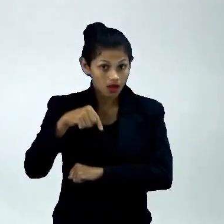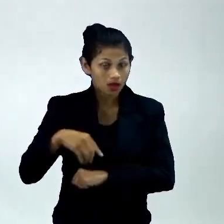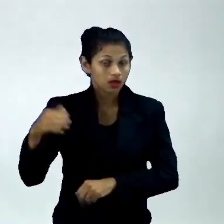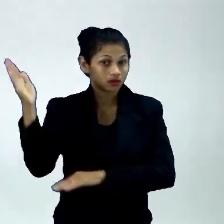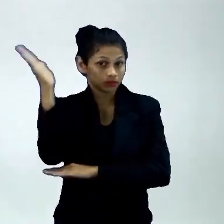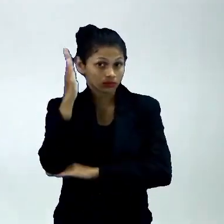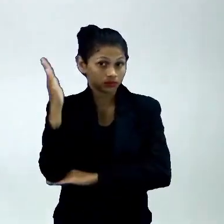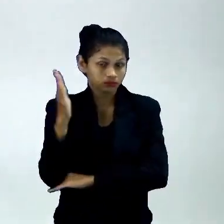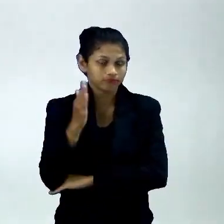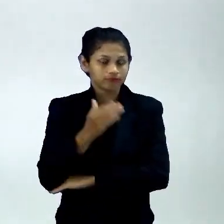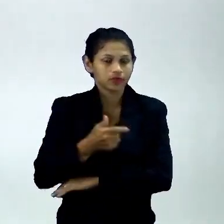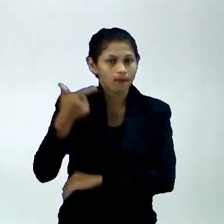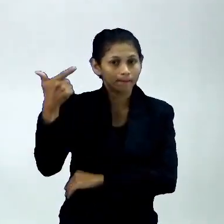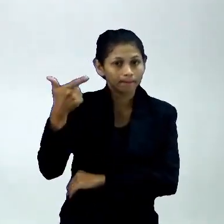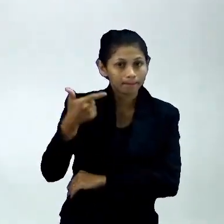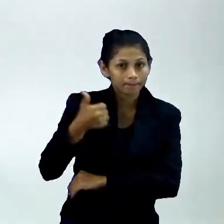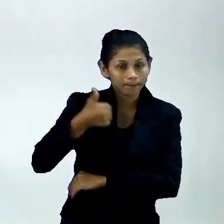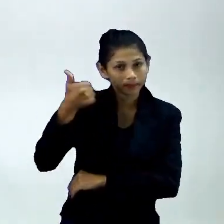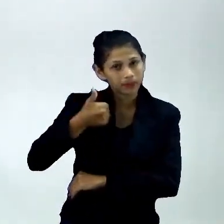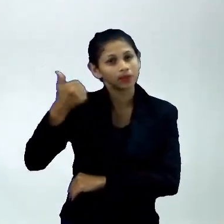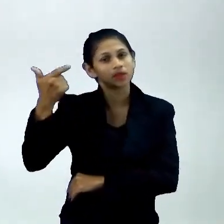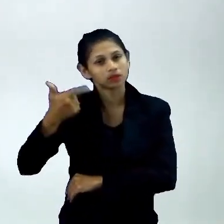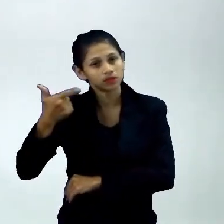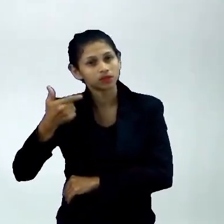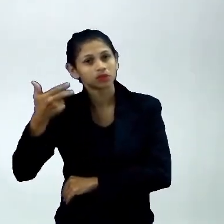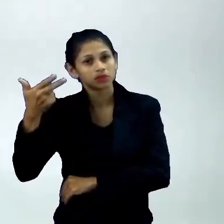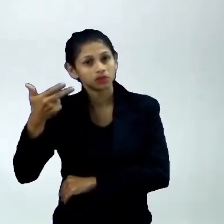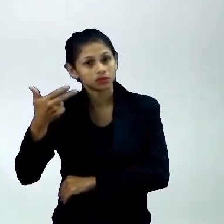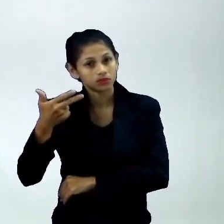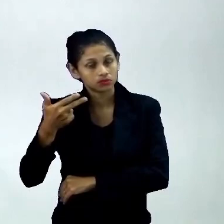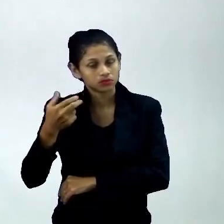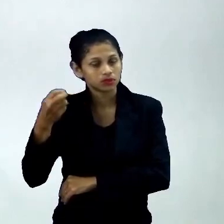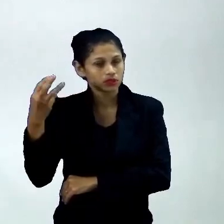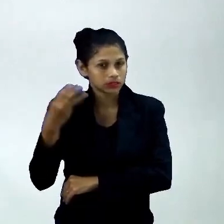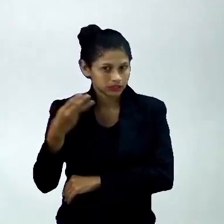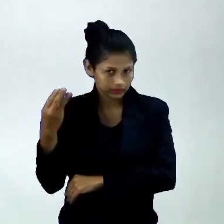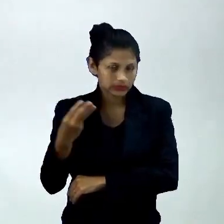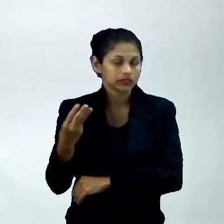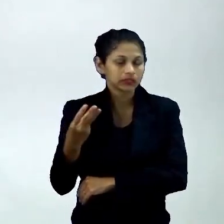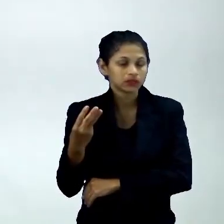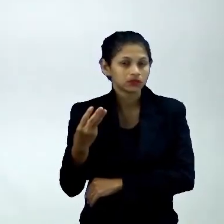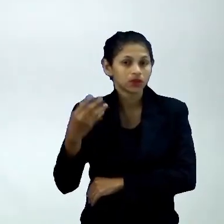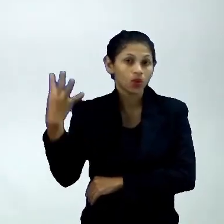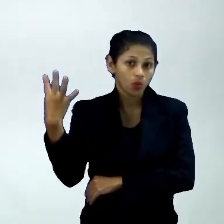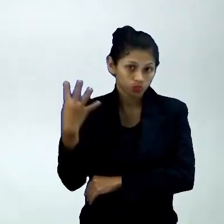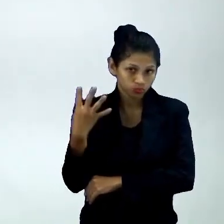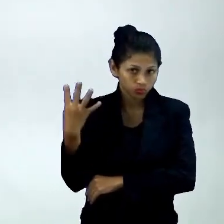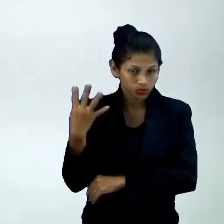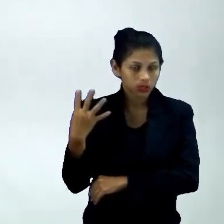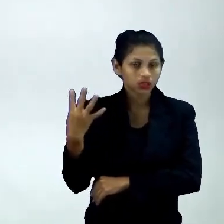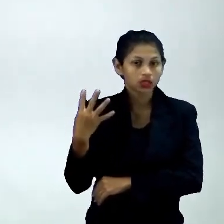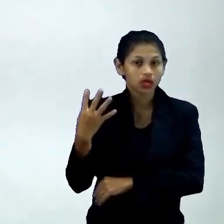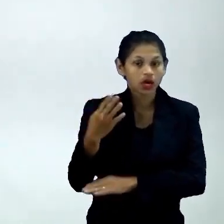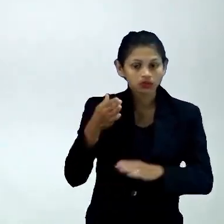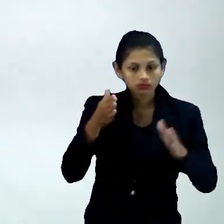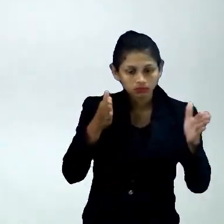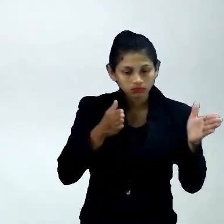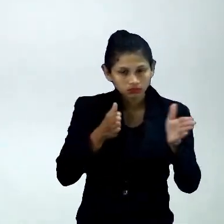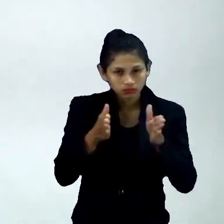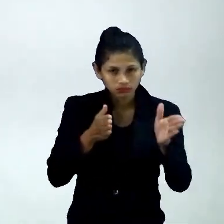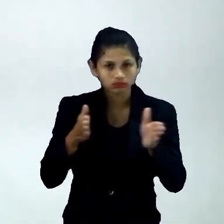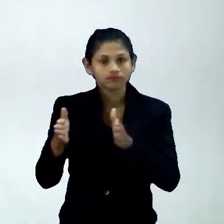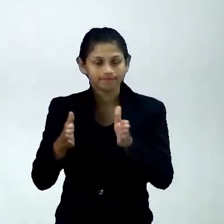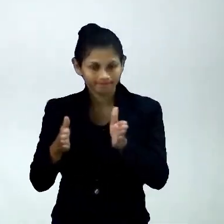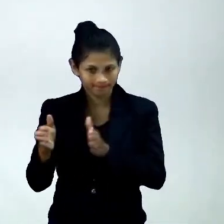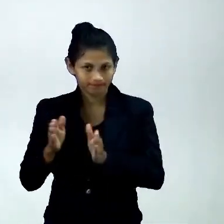primeiro, segundo, terceiro e quarto período, para vocês poderem compreender direitinho como que aconteceu aí a industrialização em